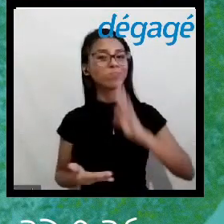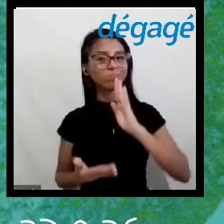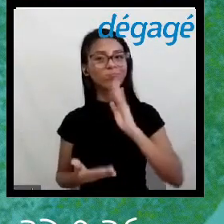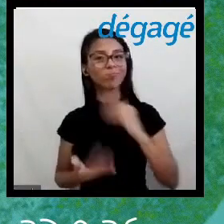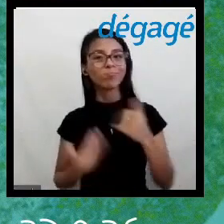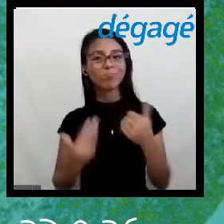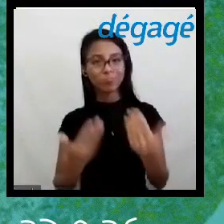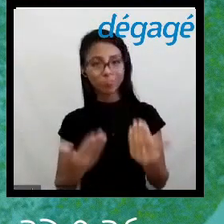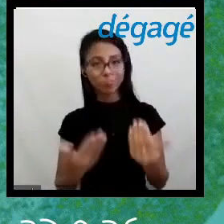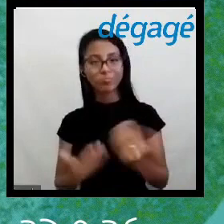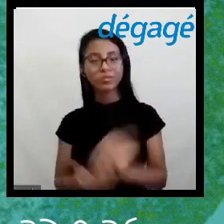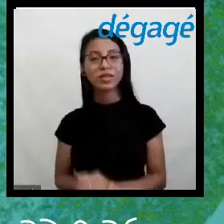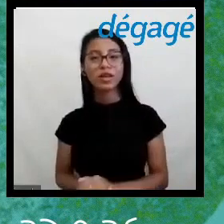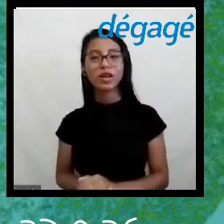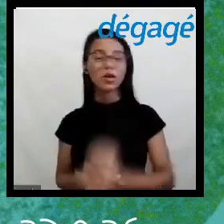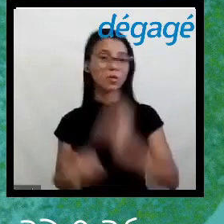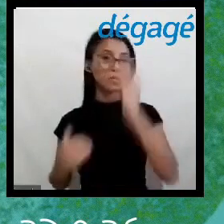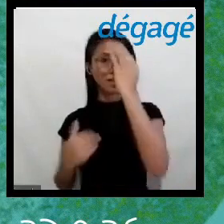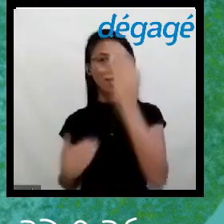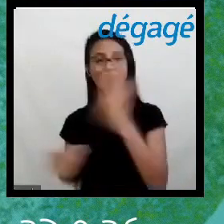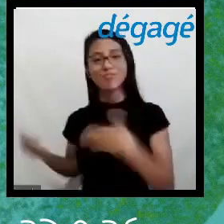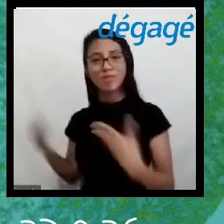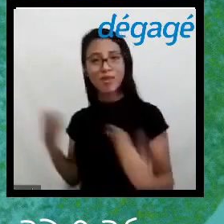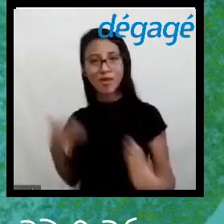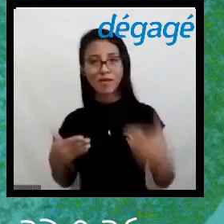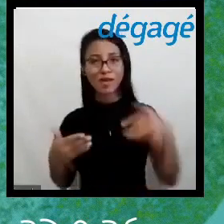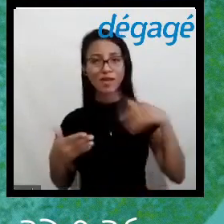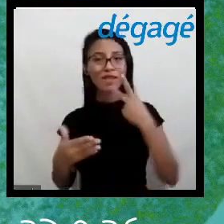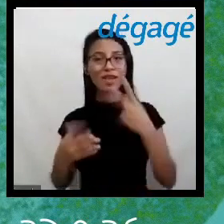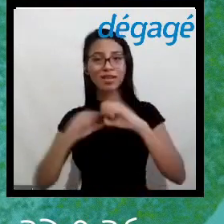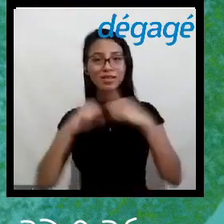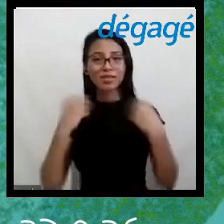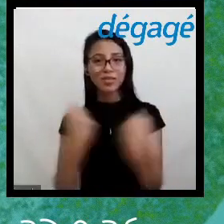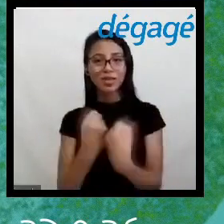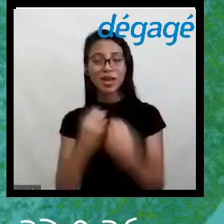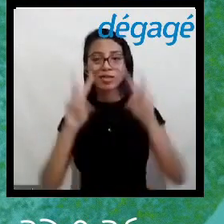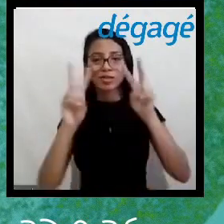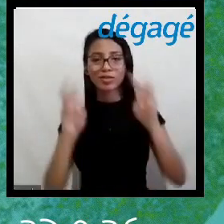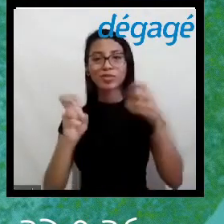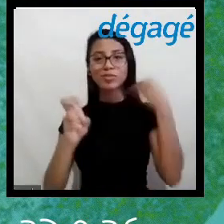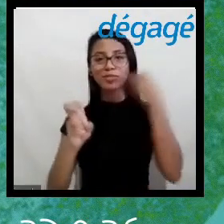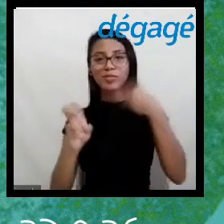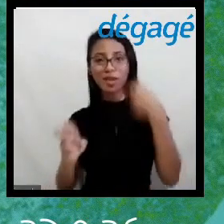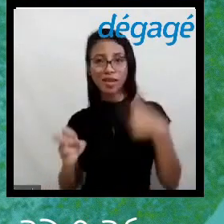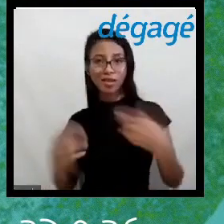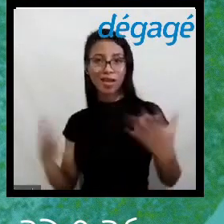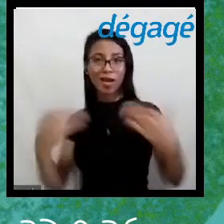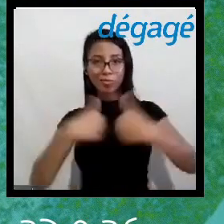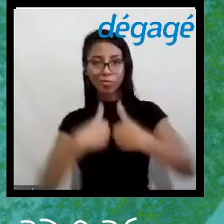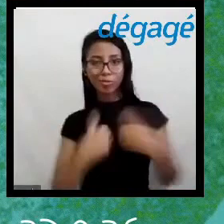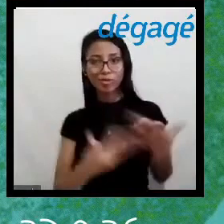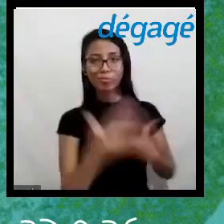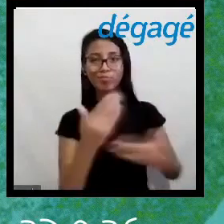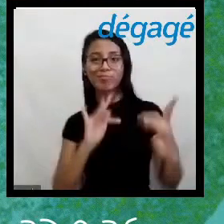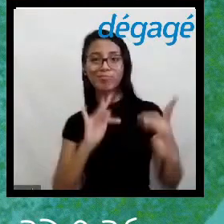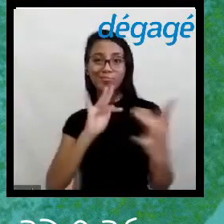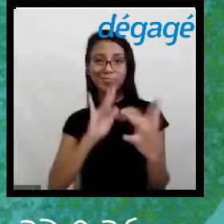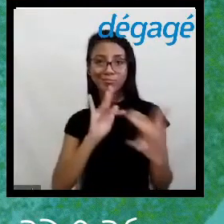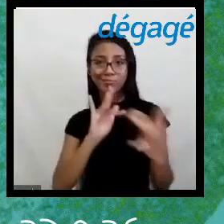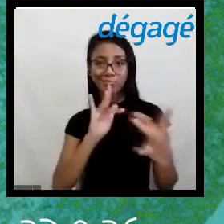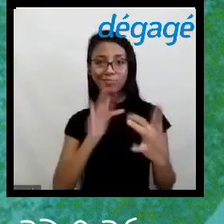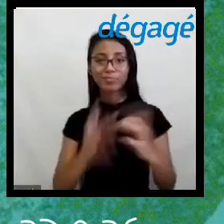aqui no seminário da minha experiência com o autismo. Eu que, né, entrei no autismo meio